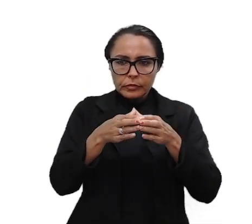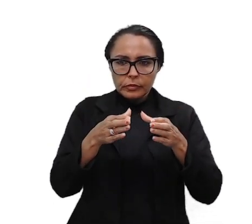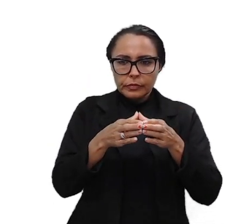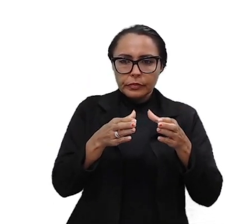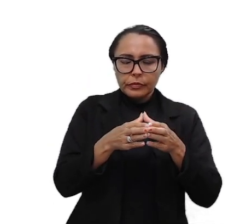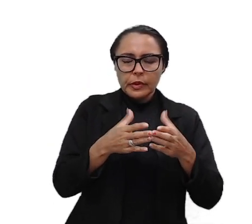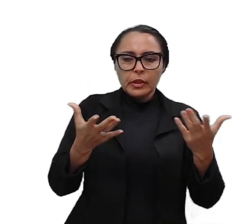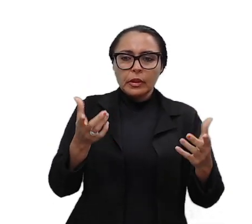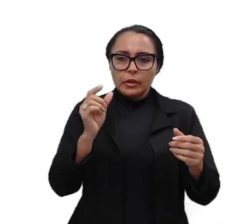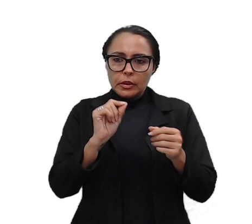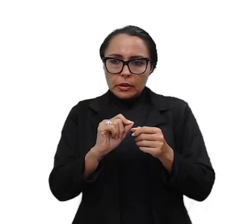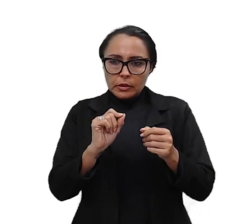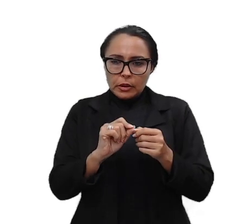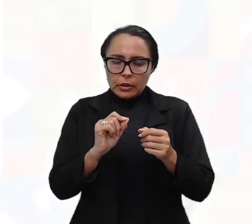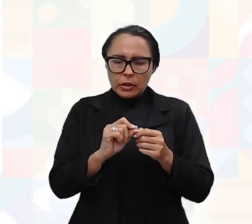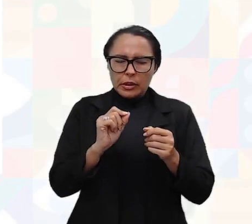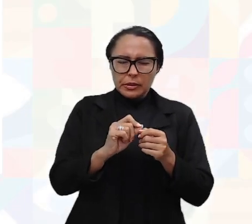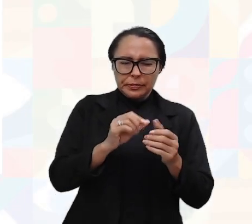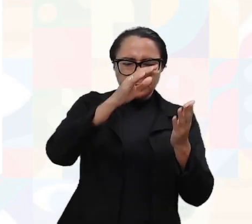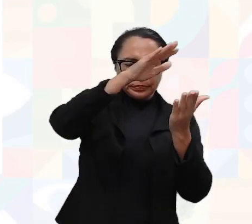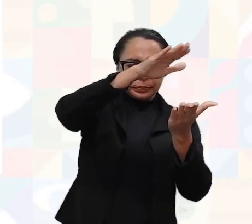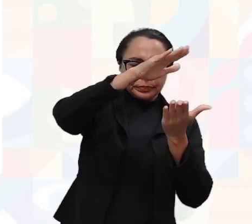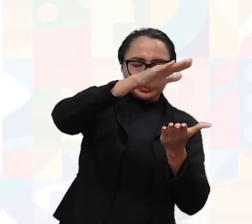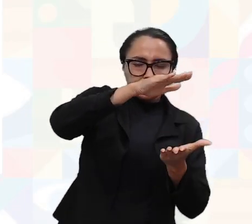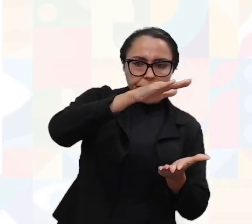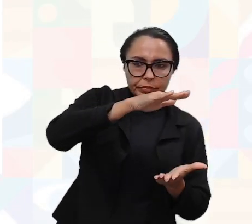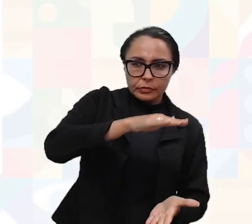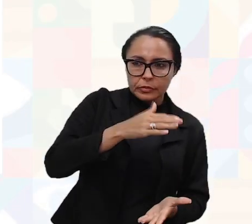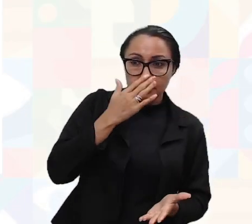que a gente faz. O estoque, ele não é